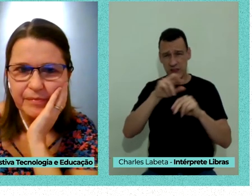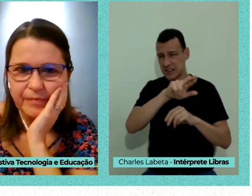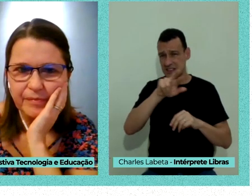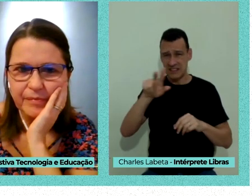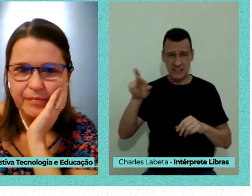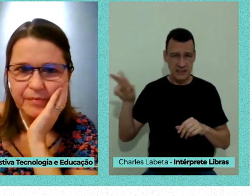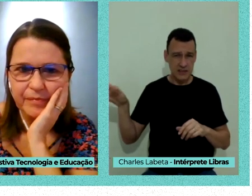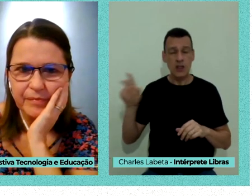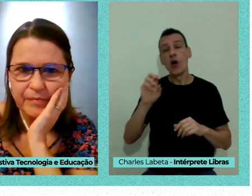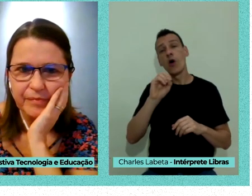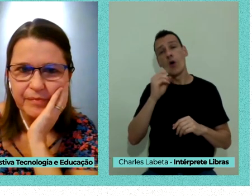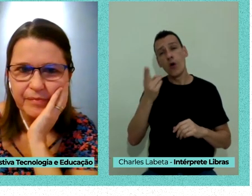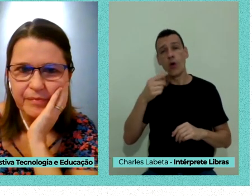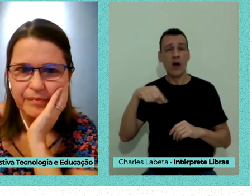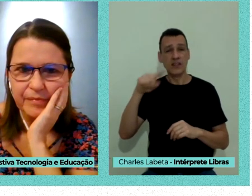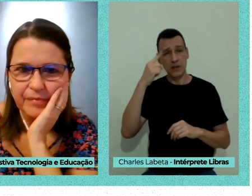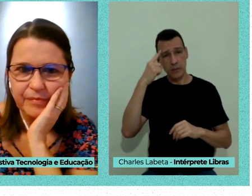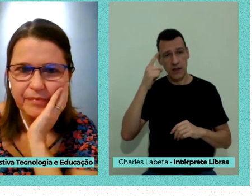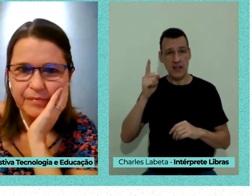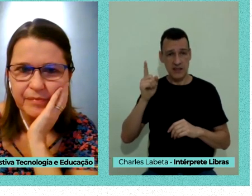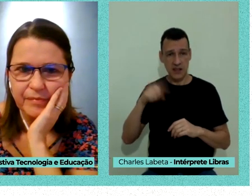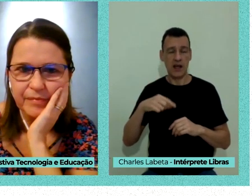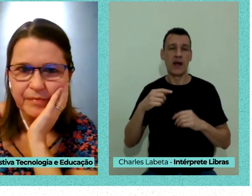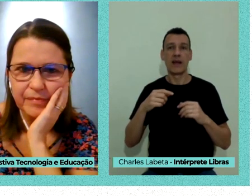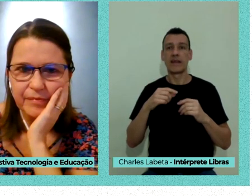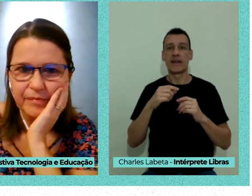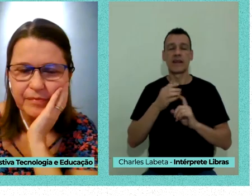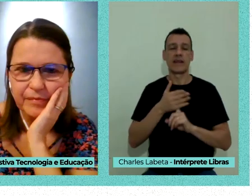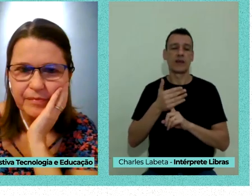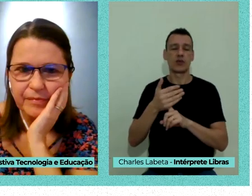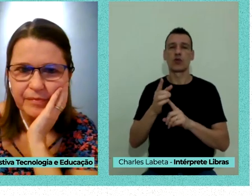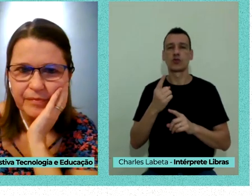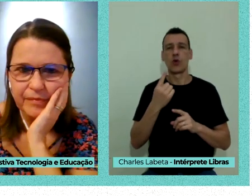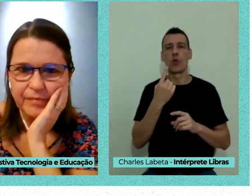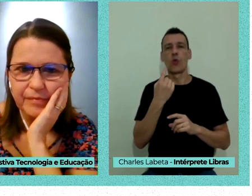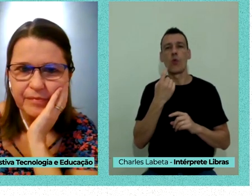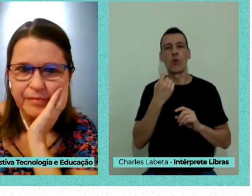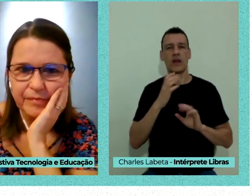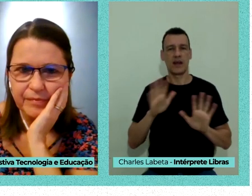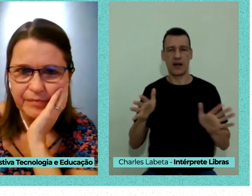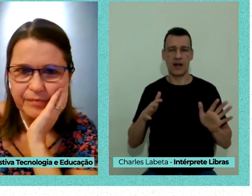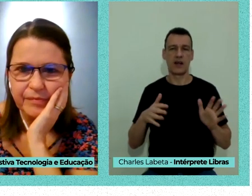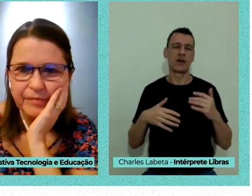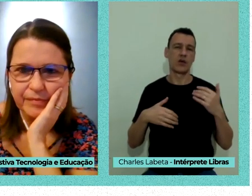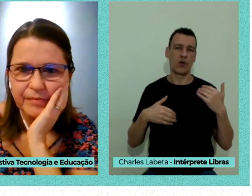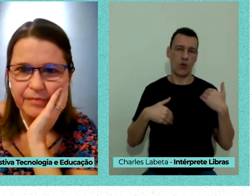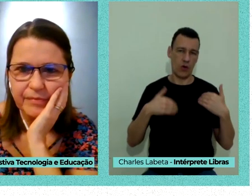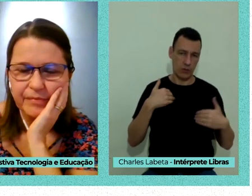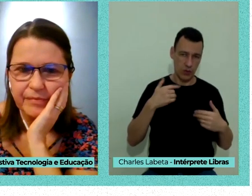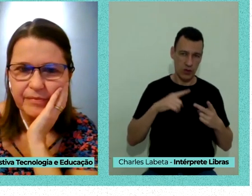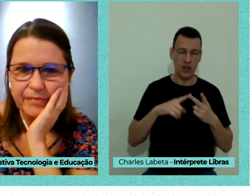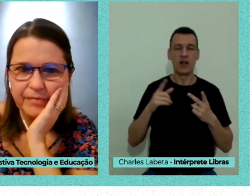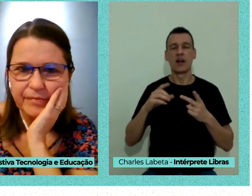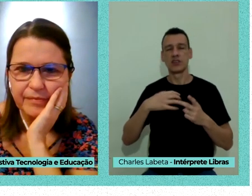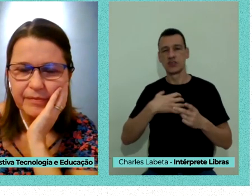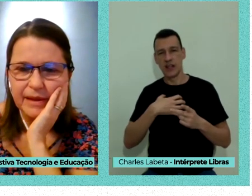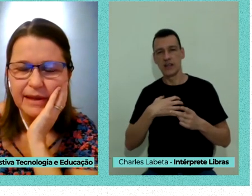uma tecnologia única para corpos, para histórias, para subjetividades tão distintas?